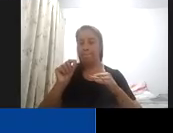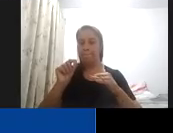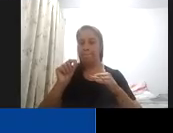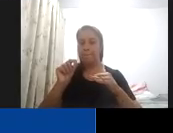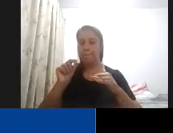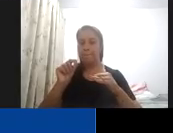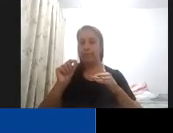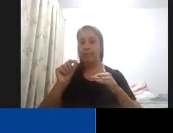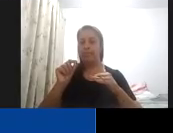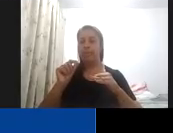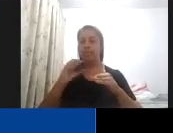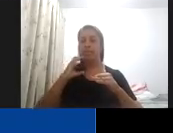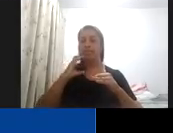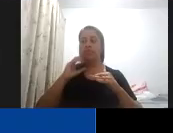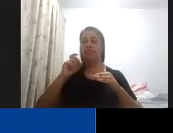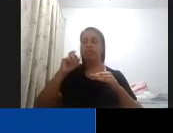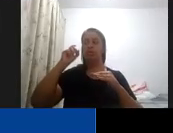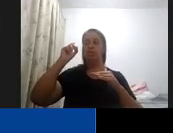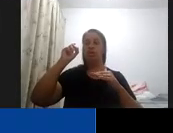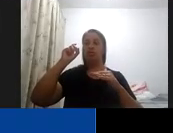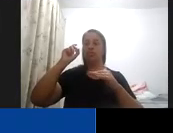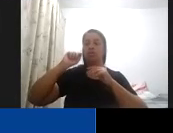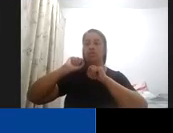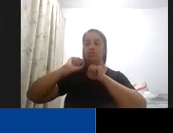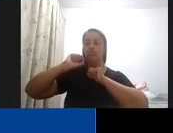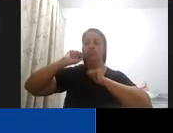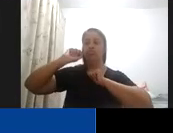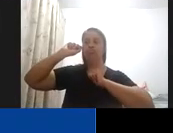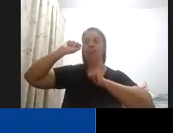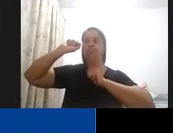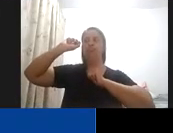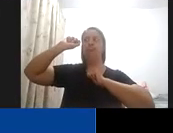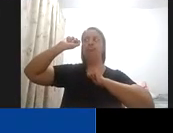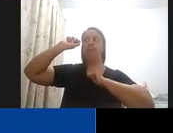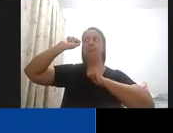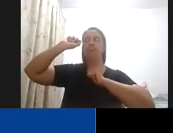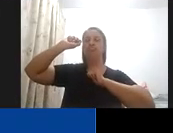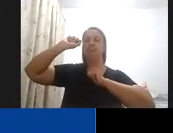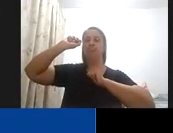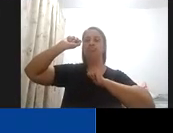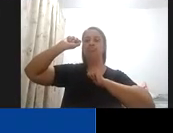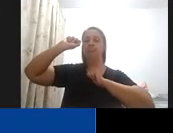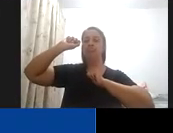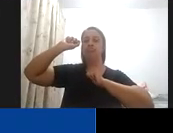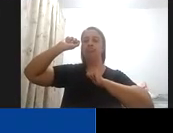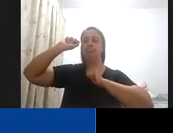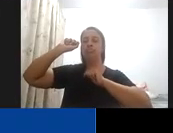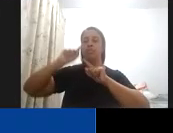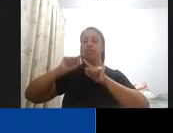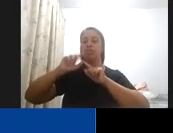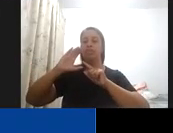alta, estou estendendo, flexionando a cervical alta e estendendo a cervical baixa,